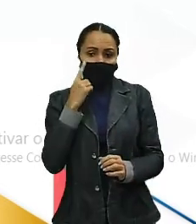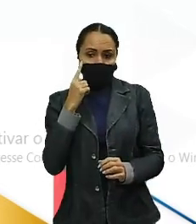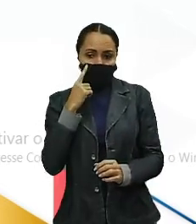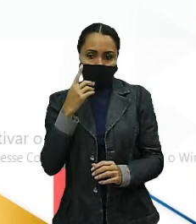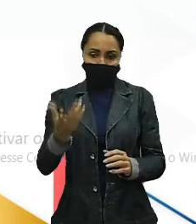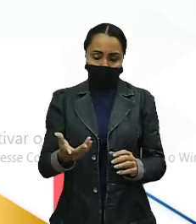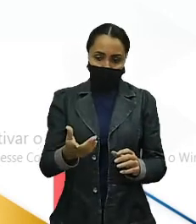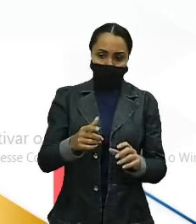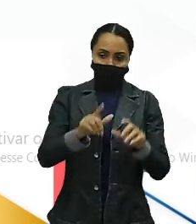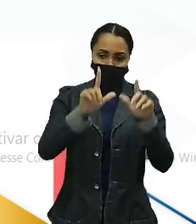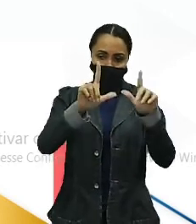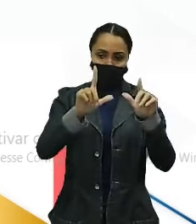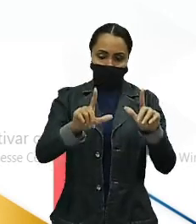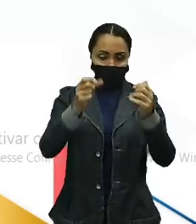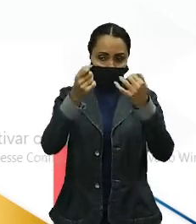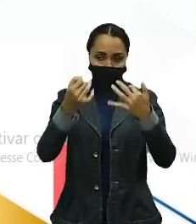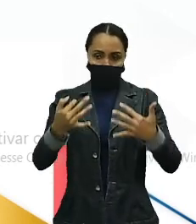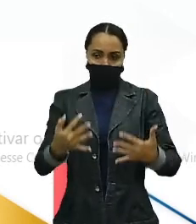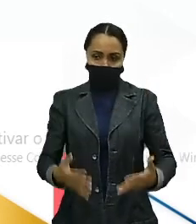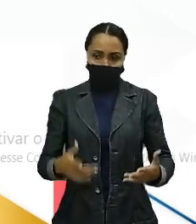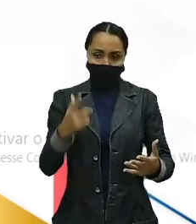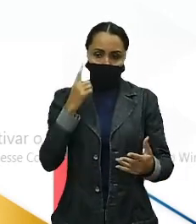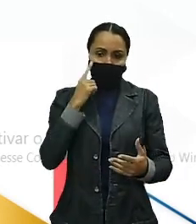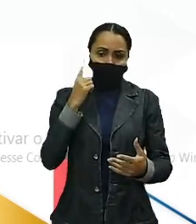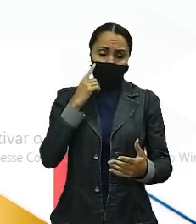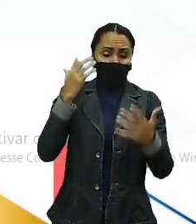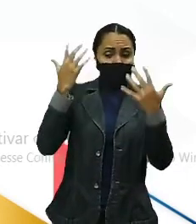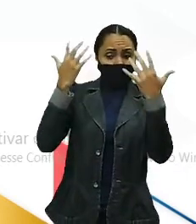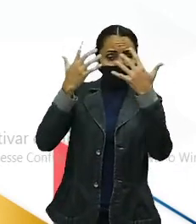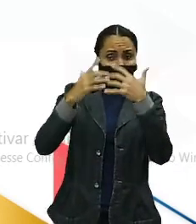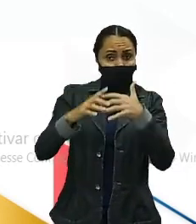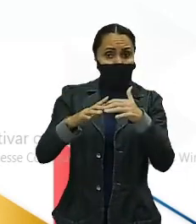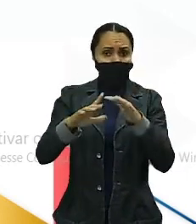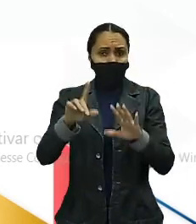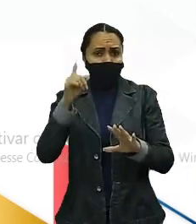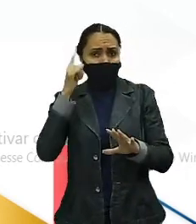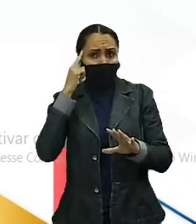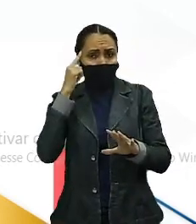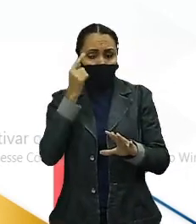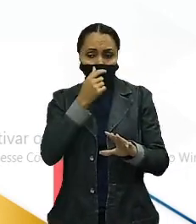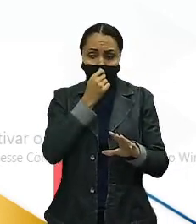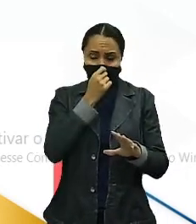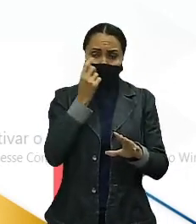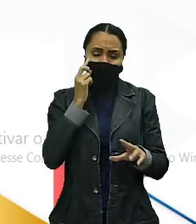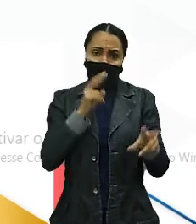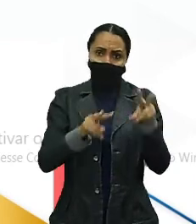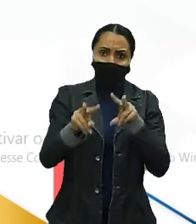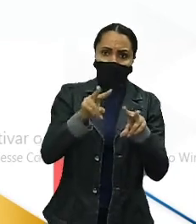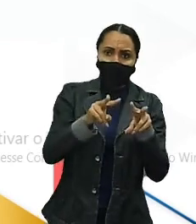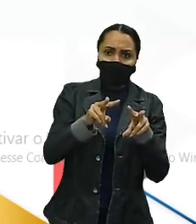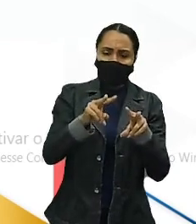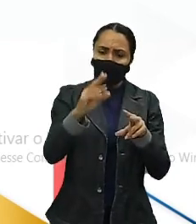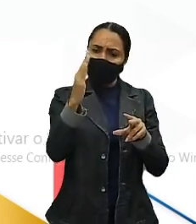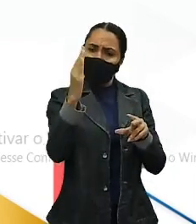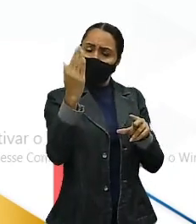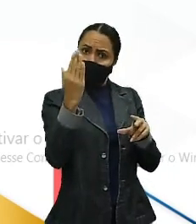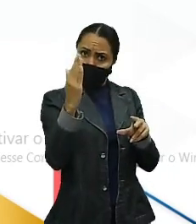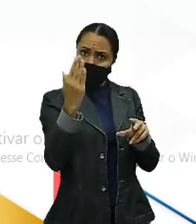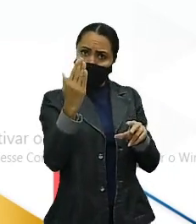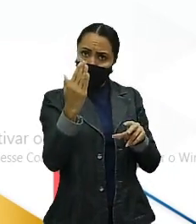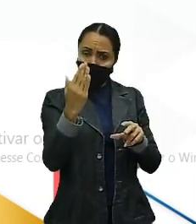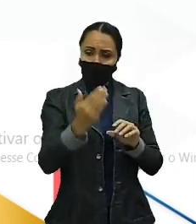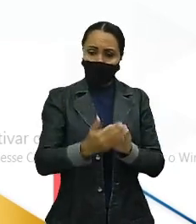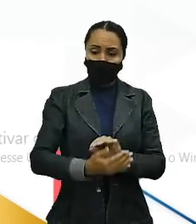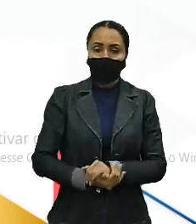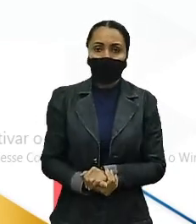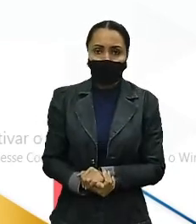slide anterior foi uma simetria de reflexão. Reflexão é você olhar no espelho. Traz para mim,